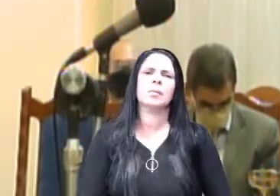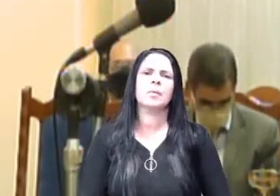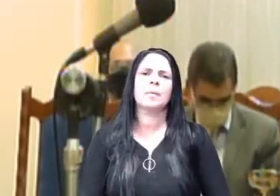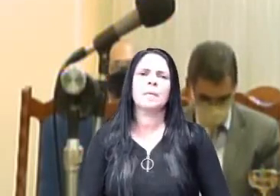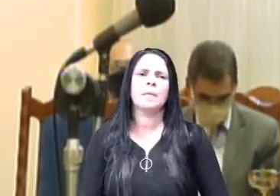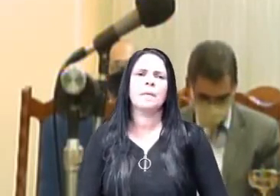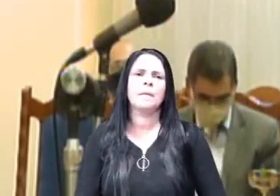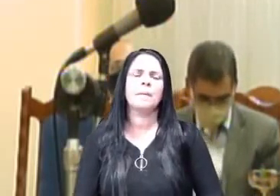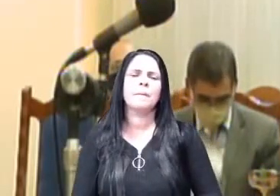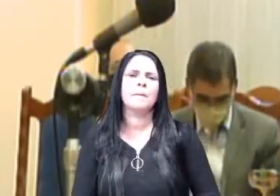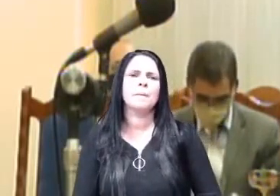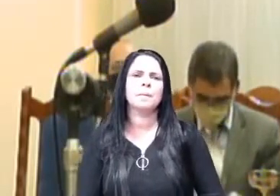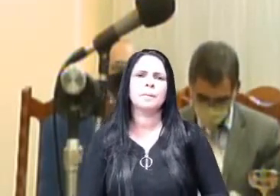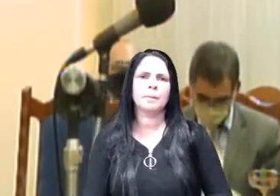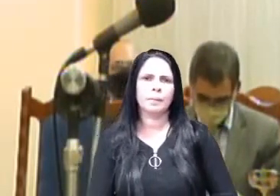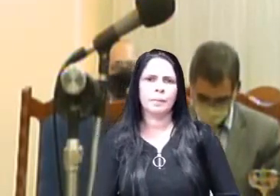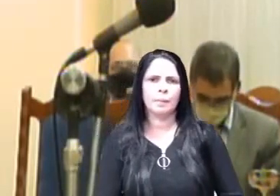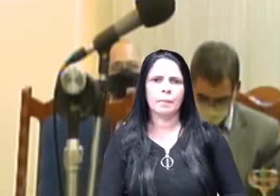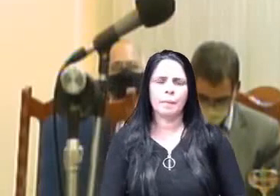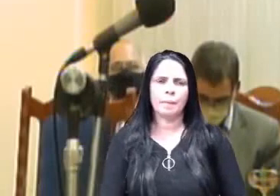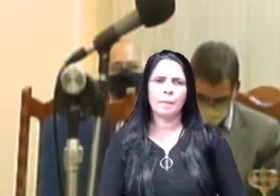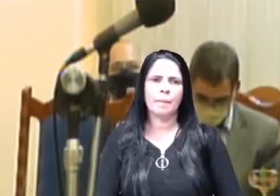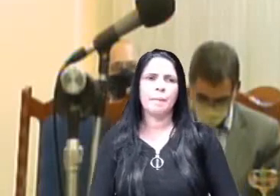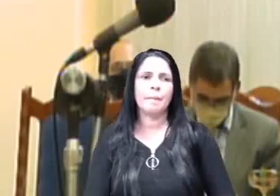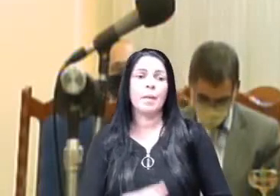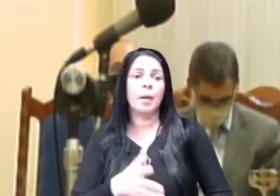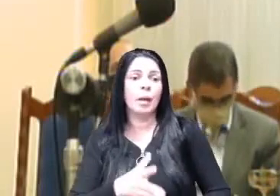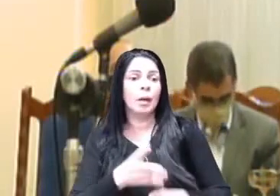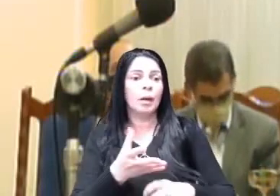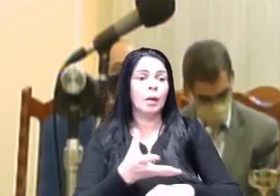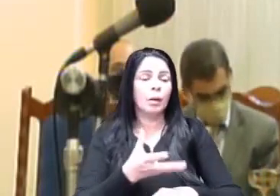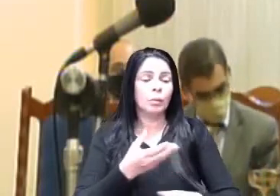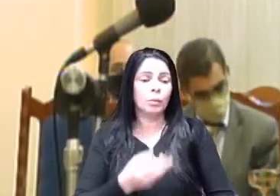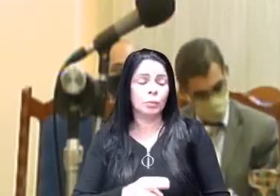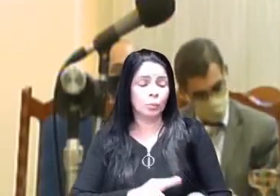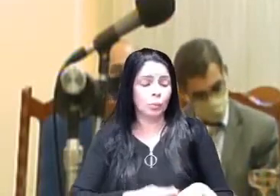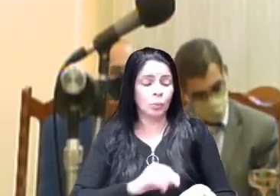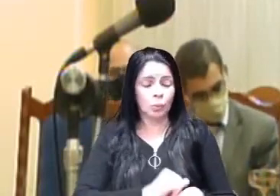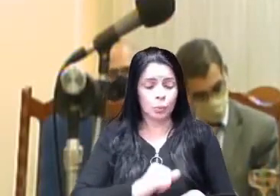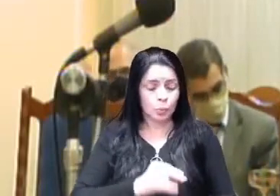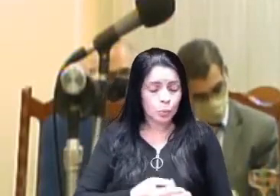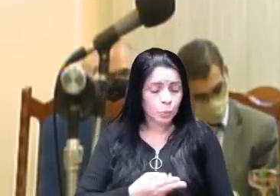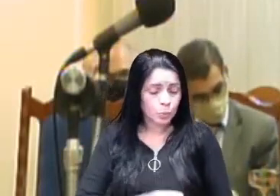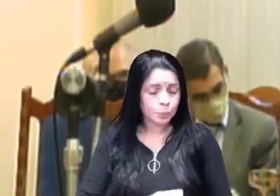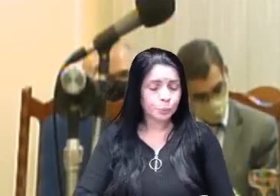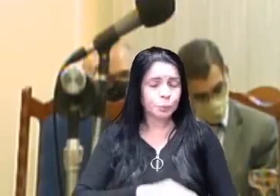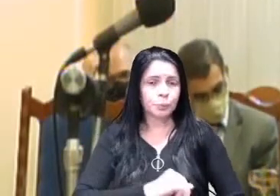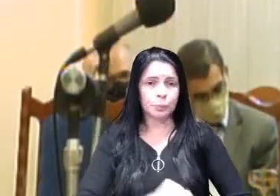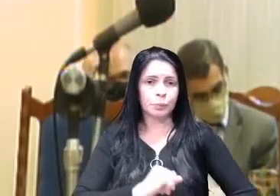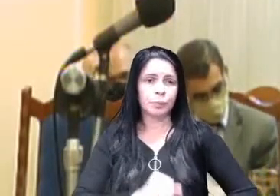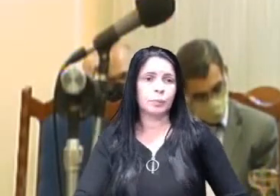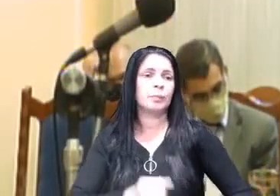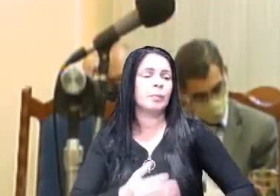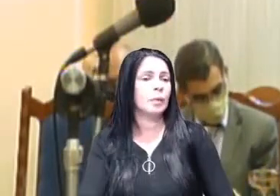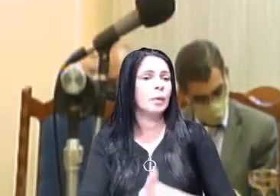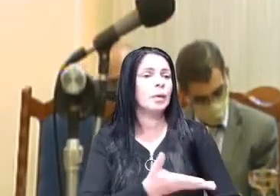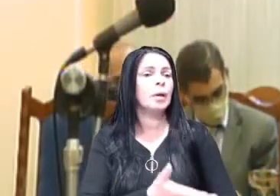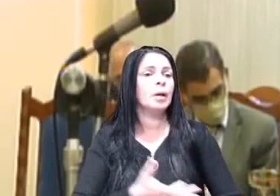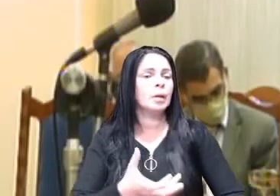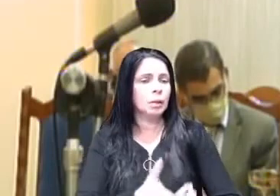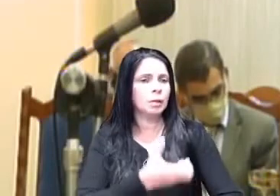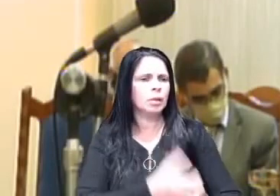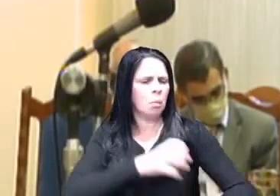estava dispersa, perseguida, no momento que a igreja estava como estrangeiros,